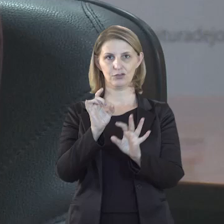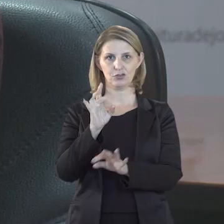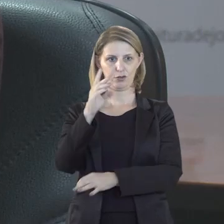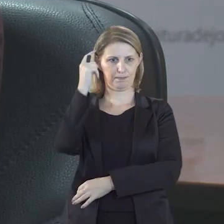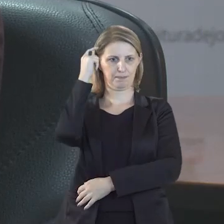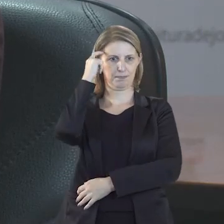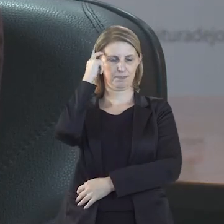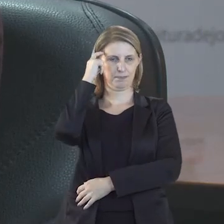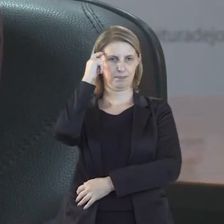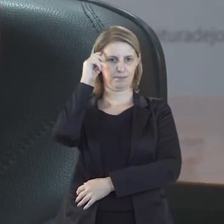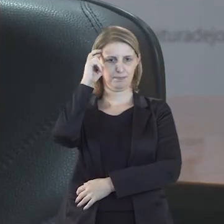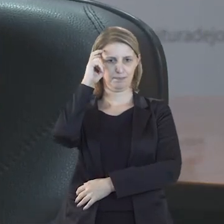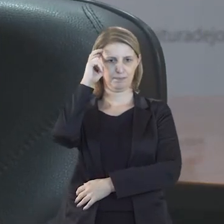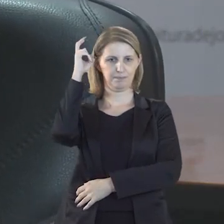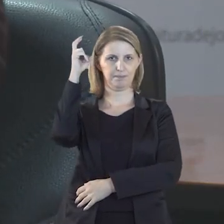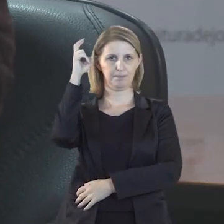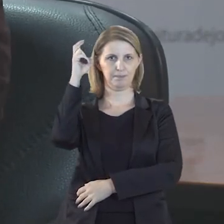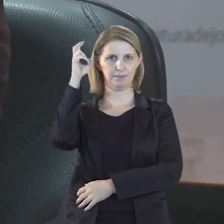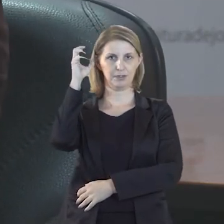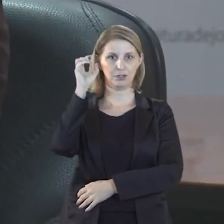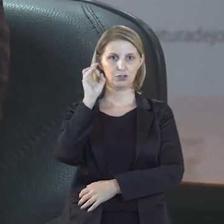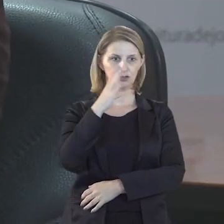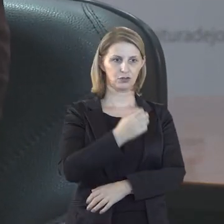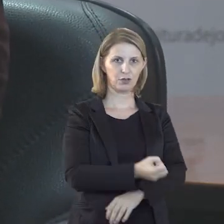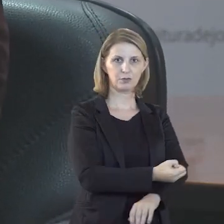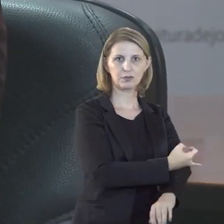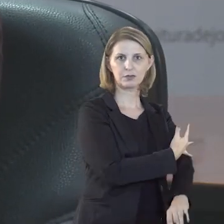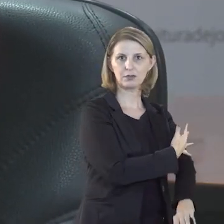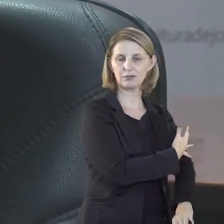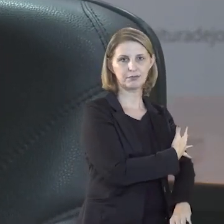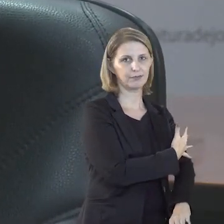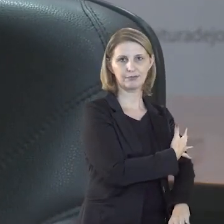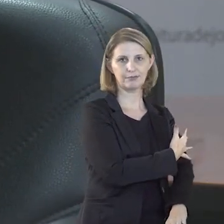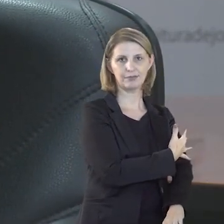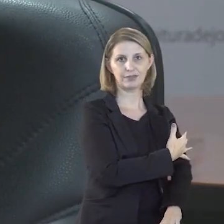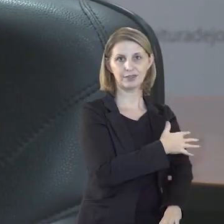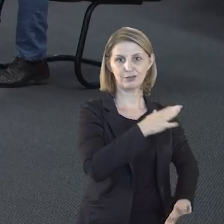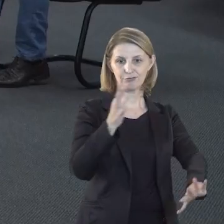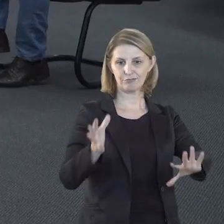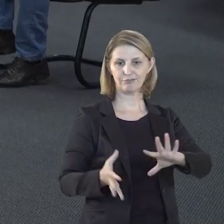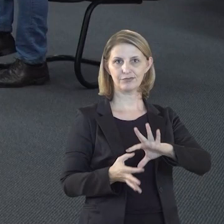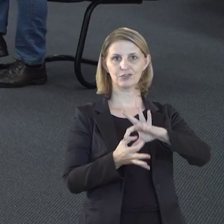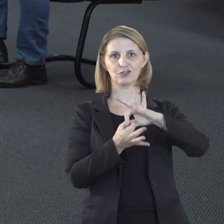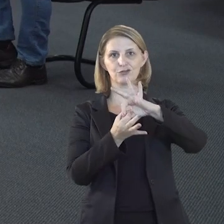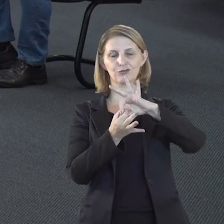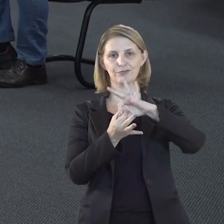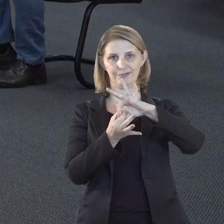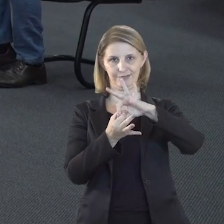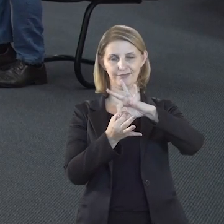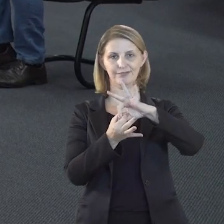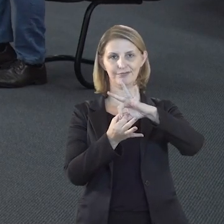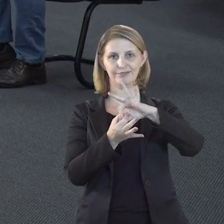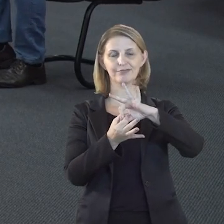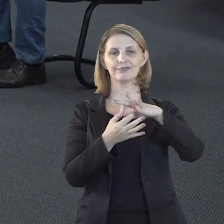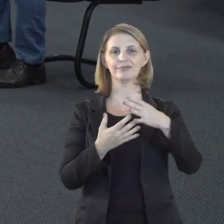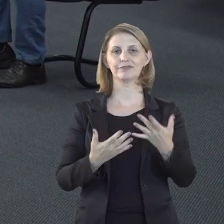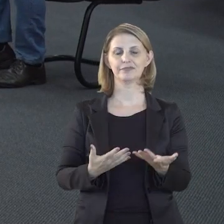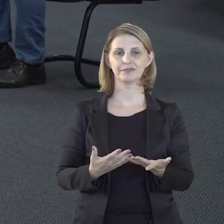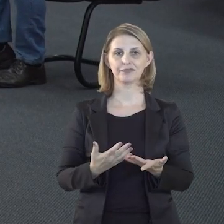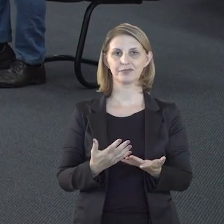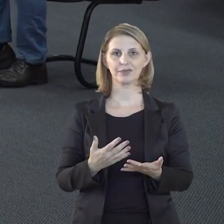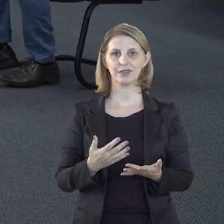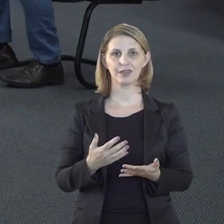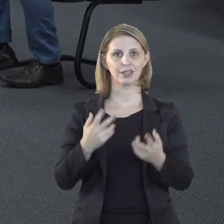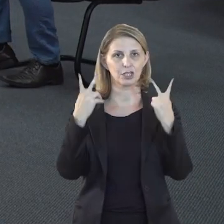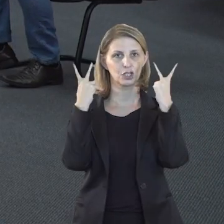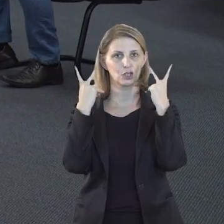nós somos o tempo todo tudo isso. Eu não sou somente racional, eu não sou somente